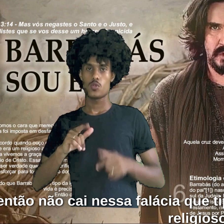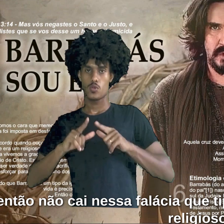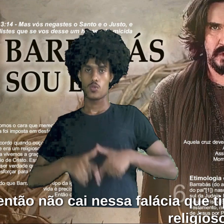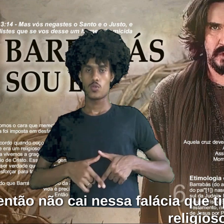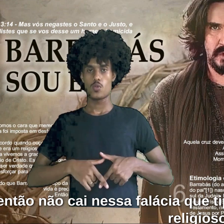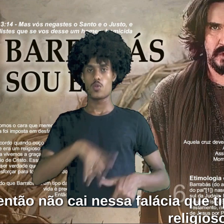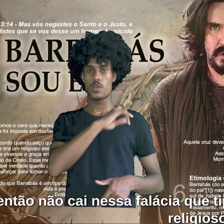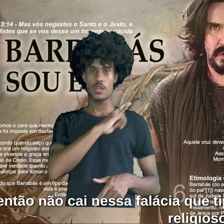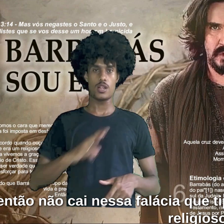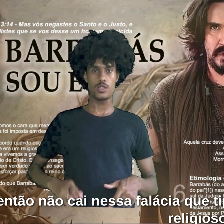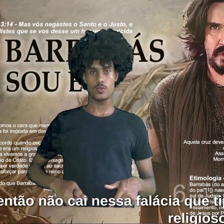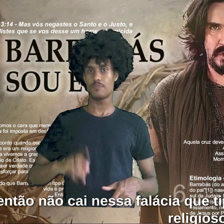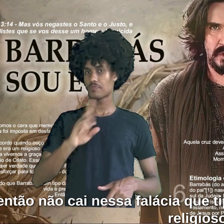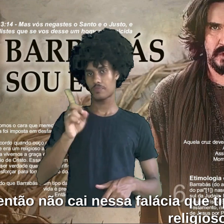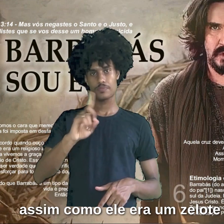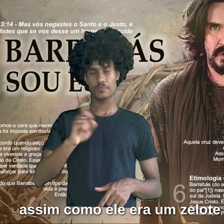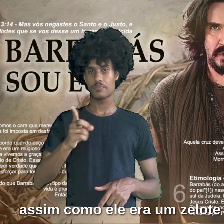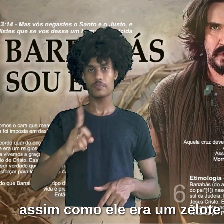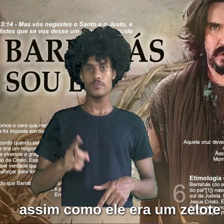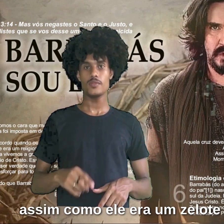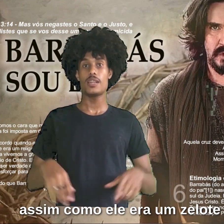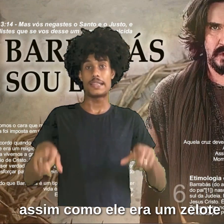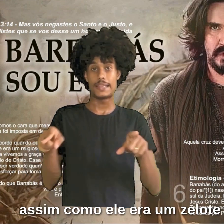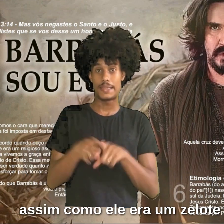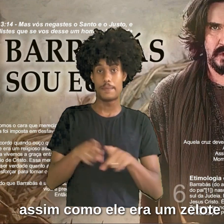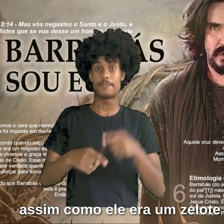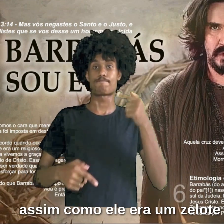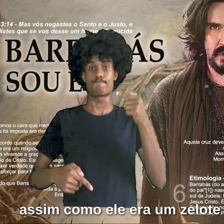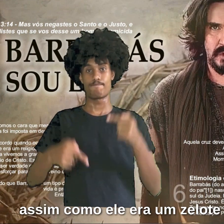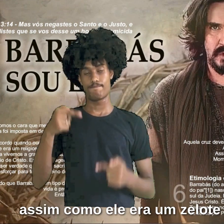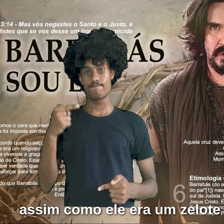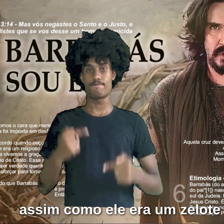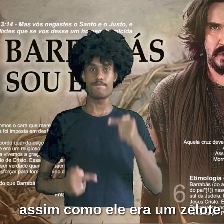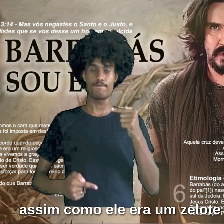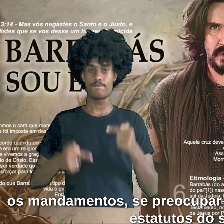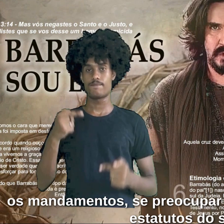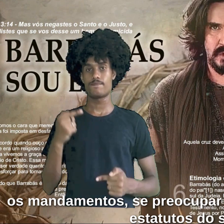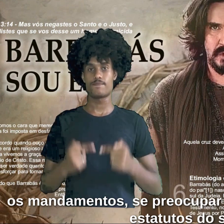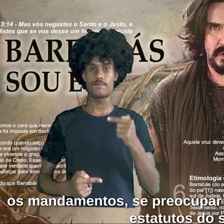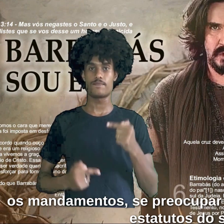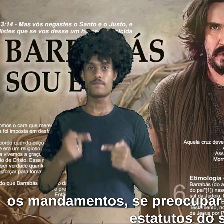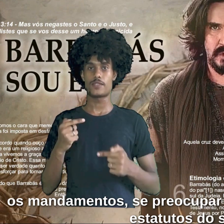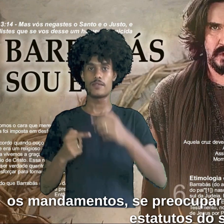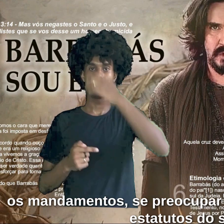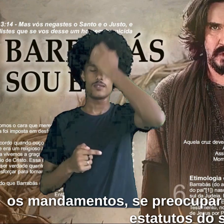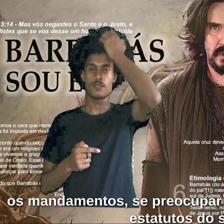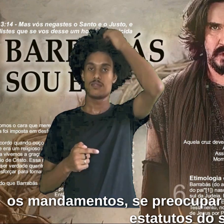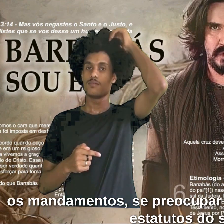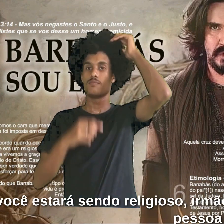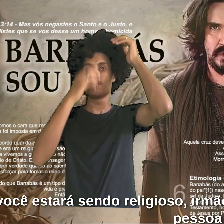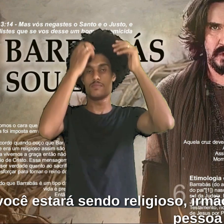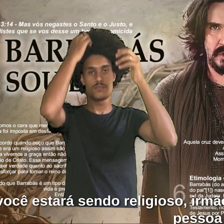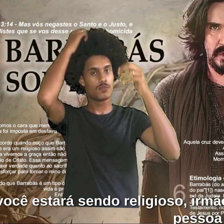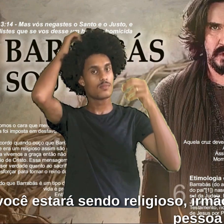falácia que tipo assim, Barrabás era um religioso, assim como ele era um zelote. Então se você guardar os mandamentos, se preocupar com os mandamentos e estatutos do